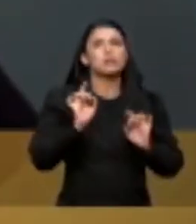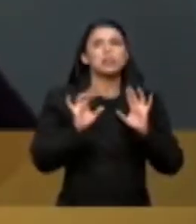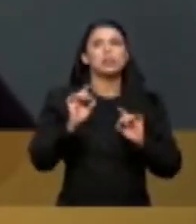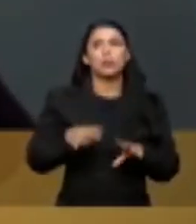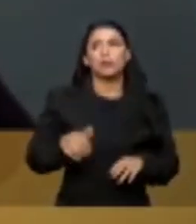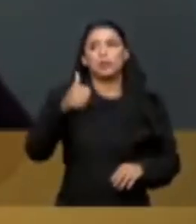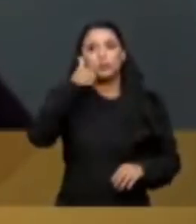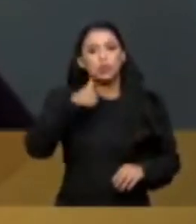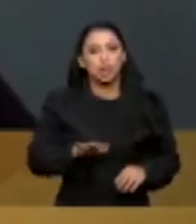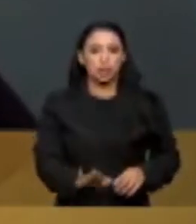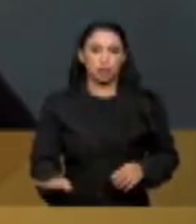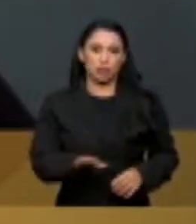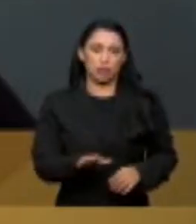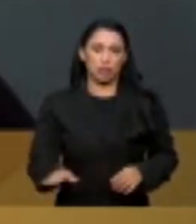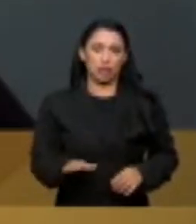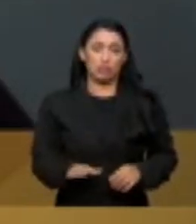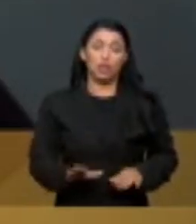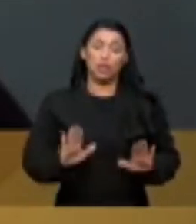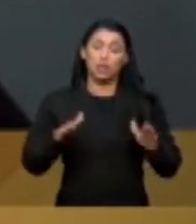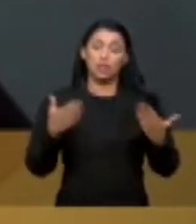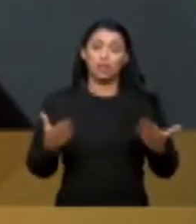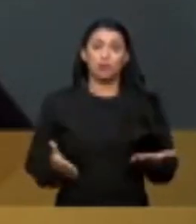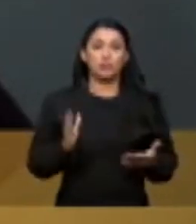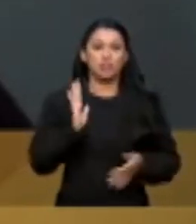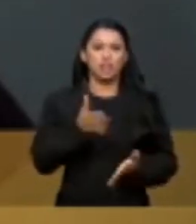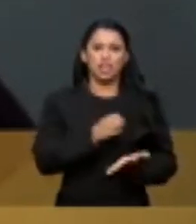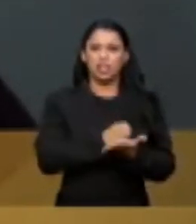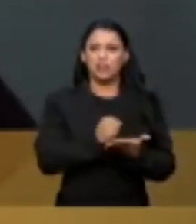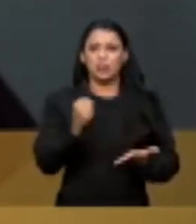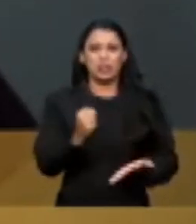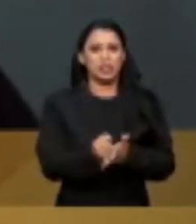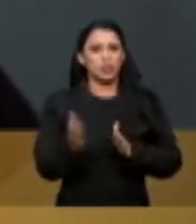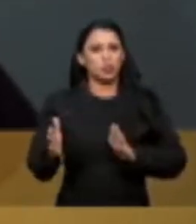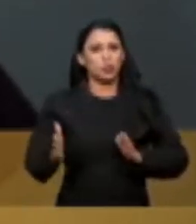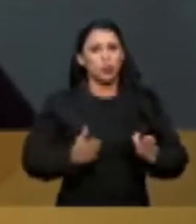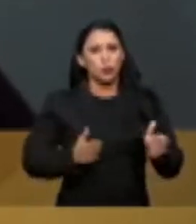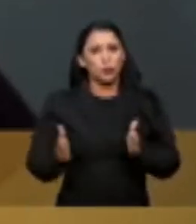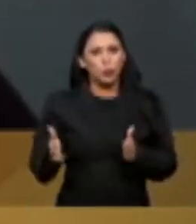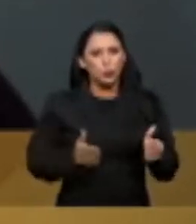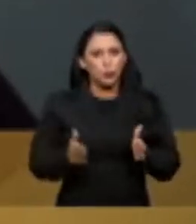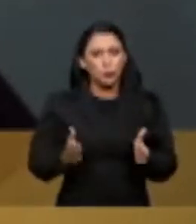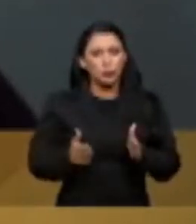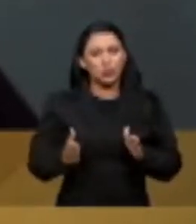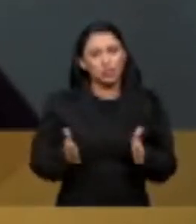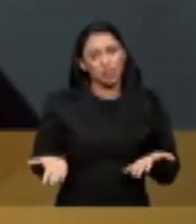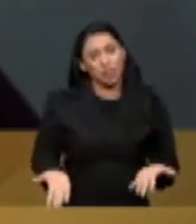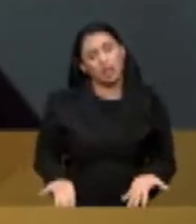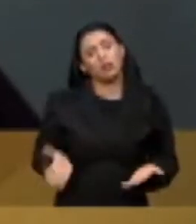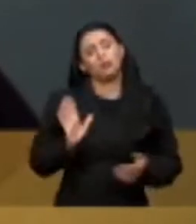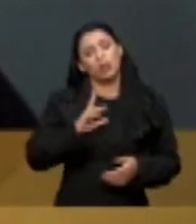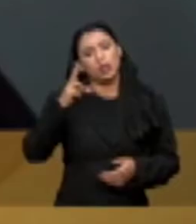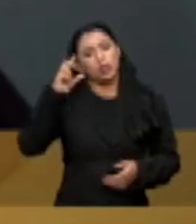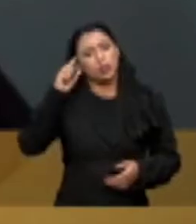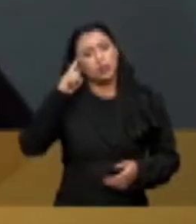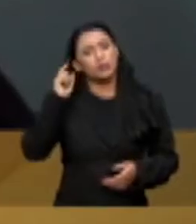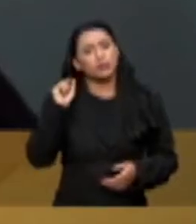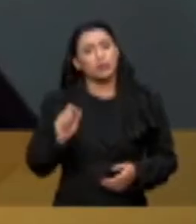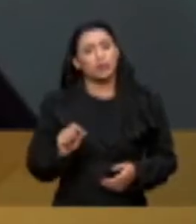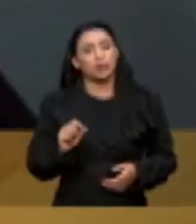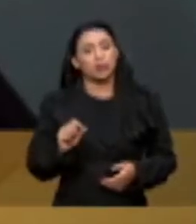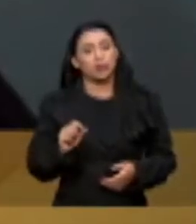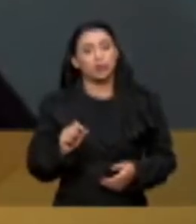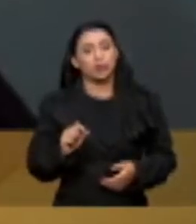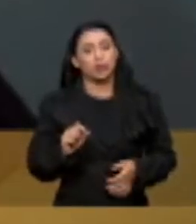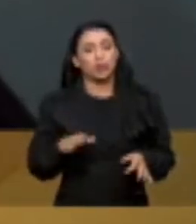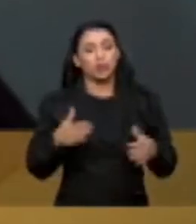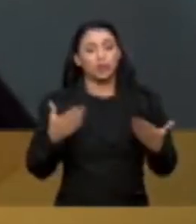Reconhecida, pois, a prescritibilidade do crime de injúria racial, verifico sua ocorrência em concreto na espécie. Porquanto,